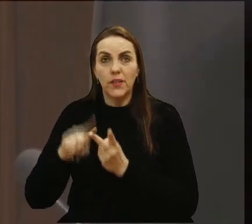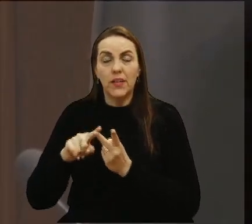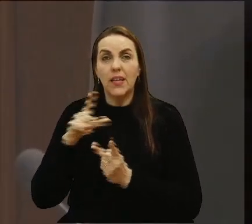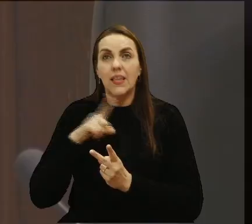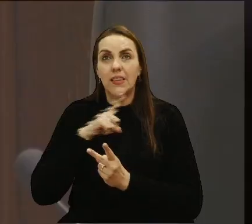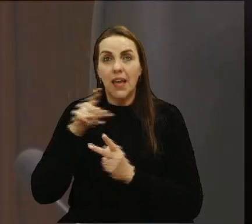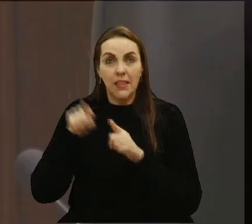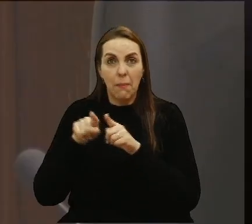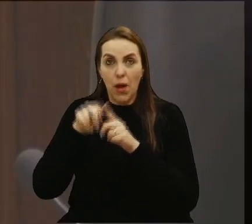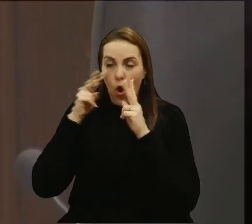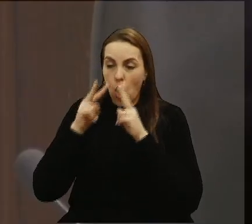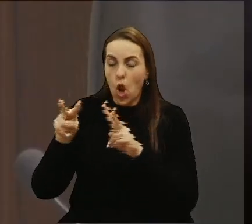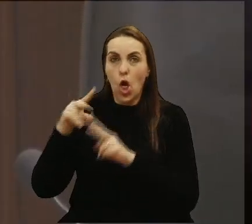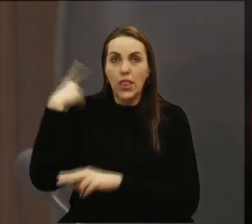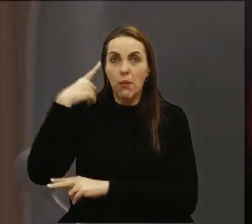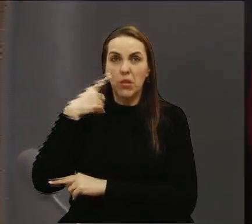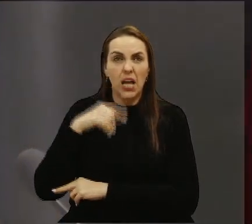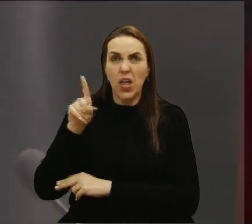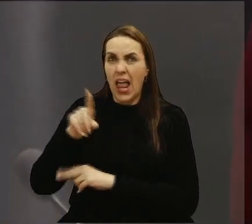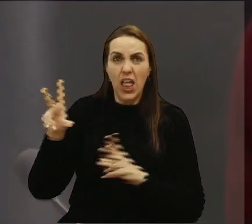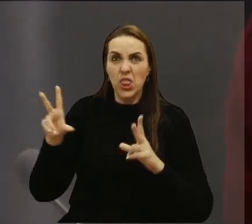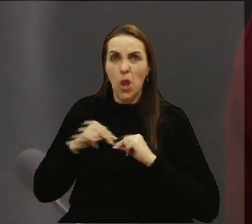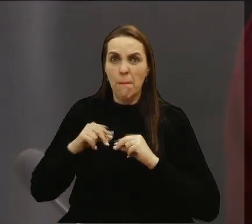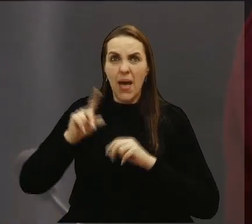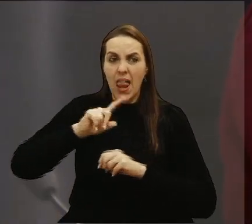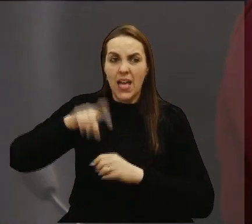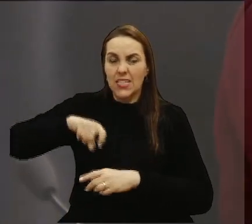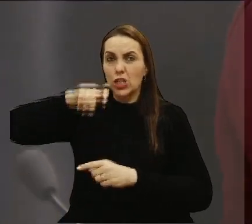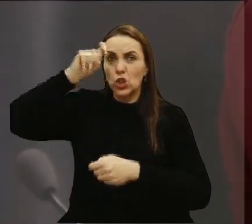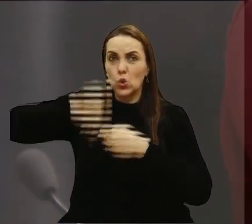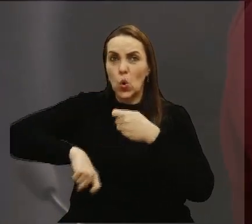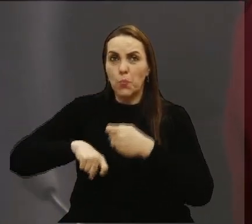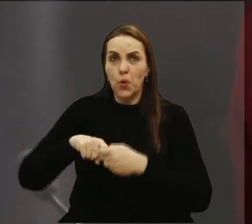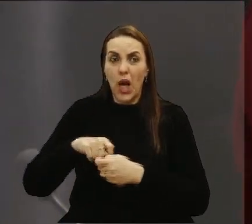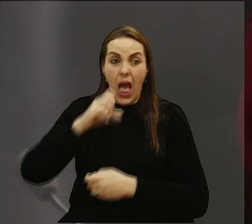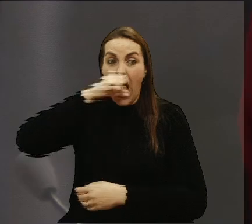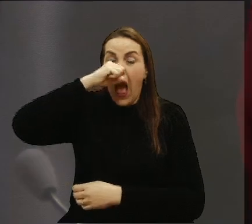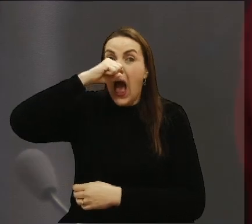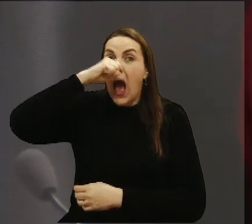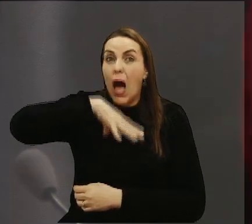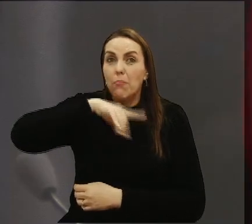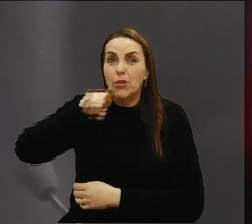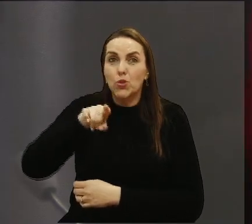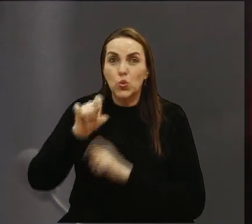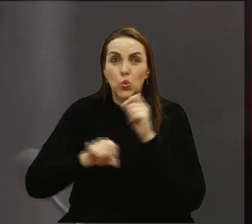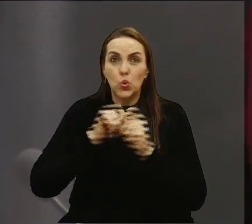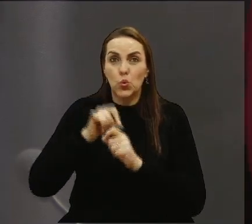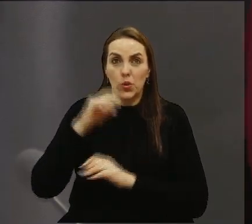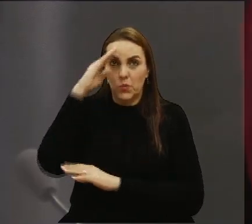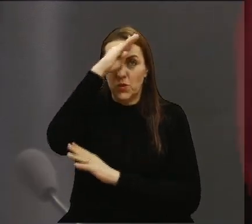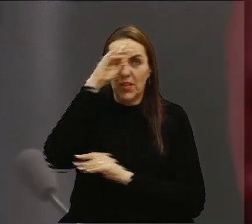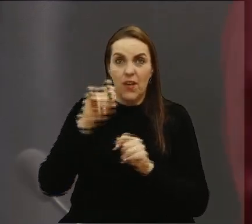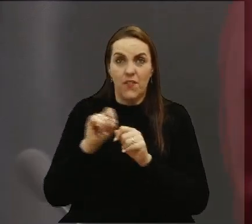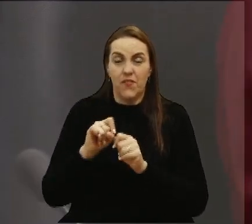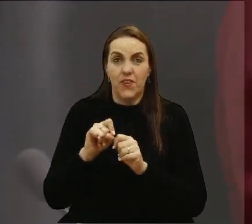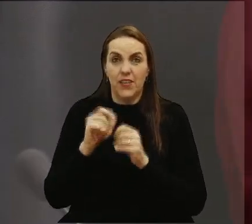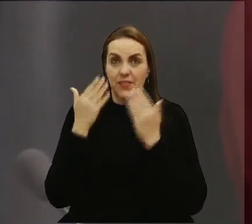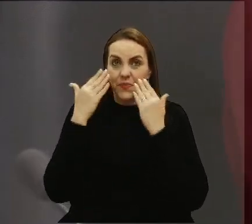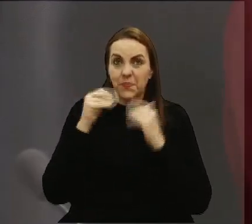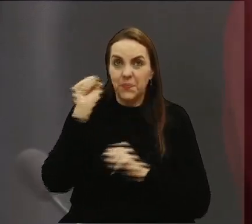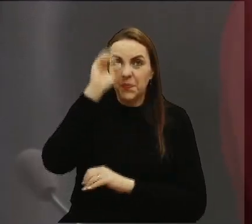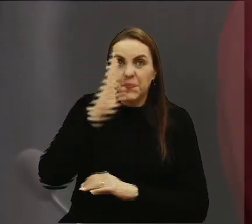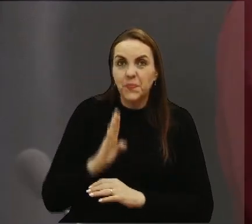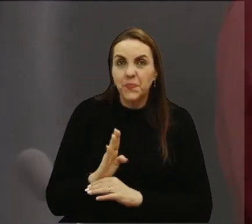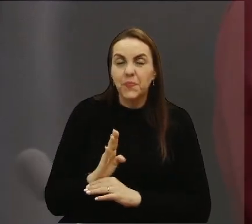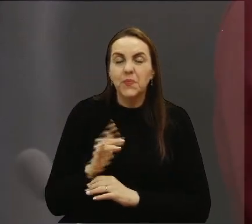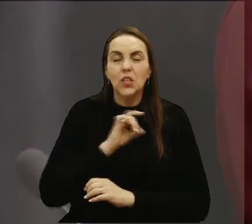para uma deputada e disse que ela não merecia ser estuprada. É um absurdo o que Bolsonaro fez à frente do Brasil. E